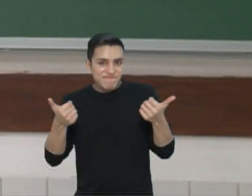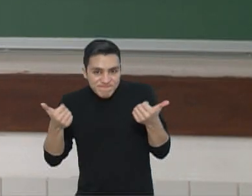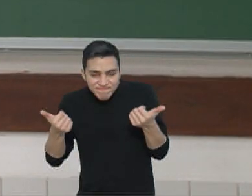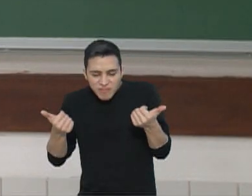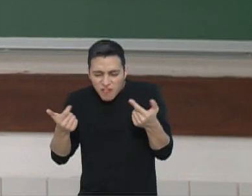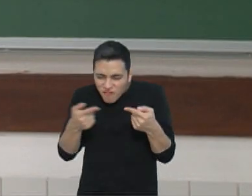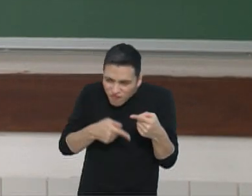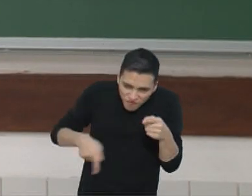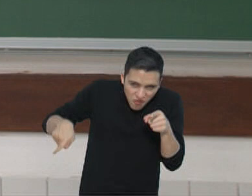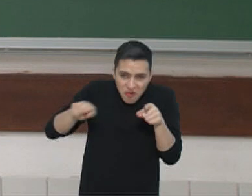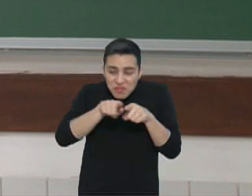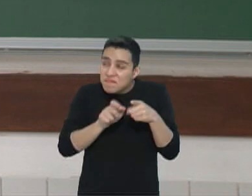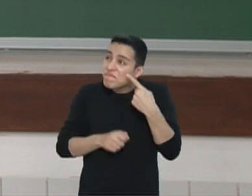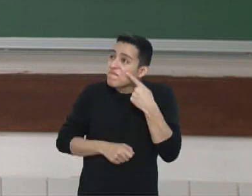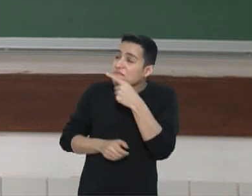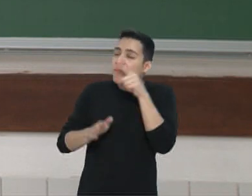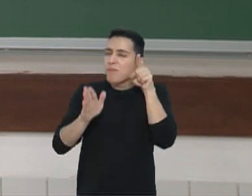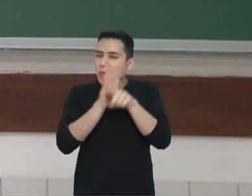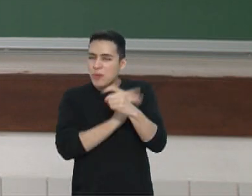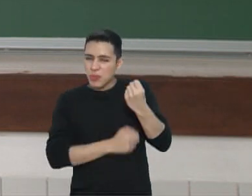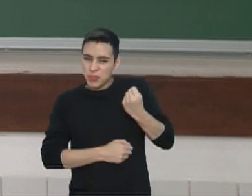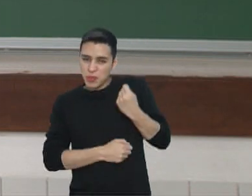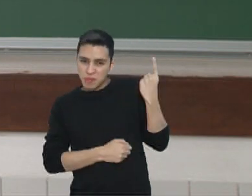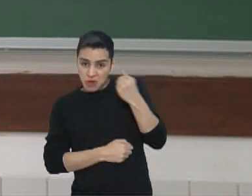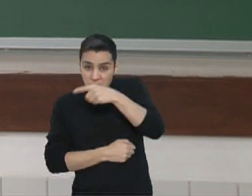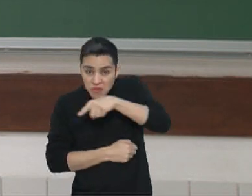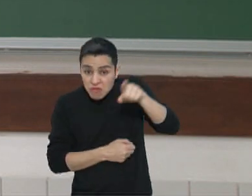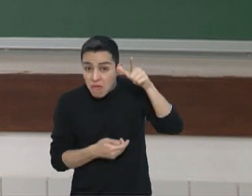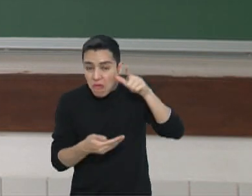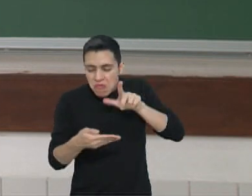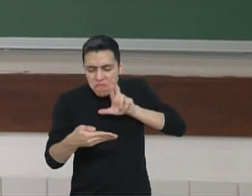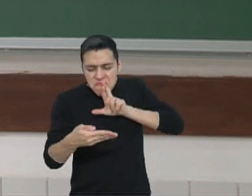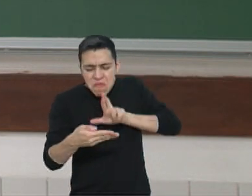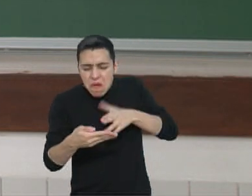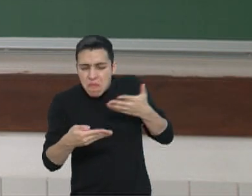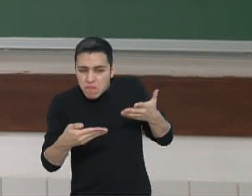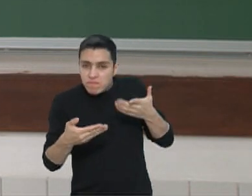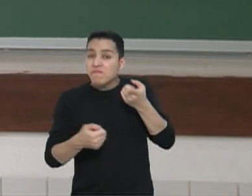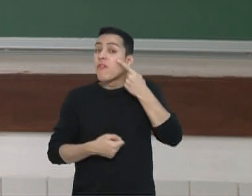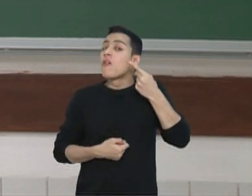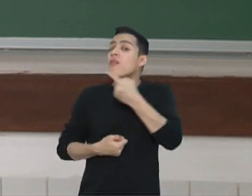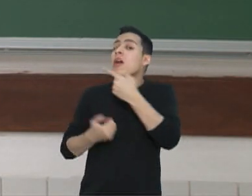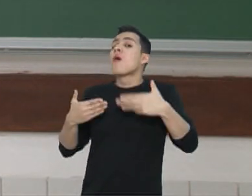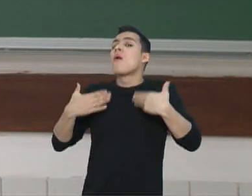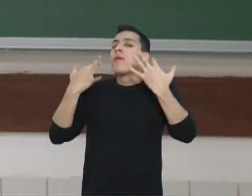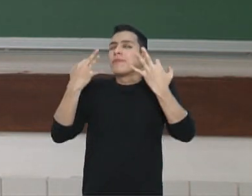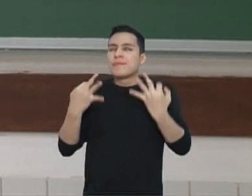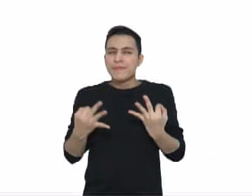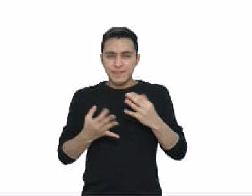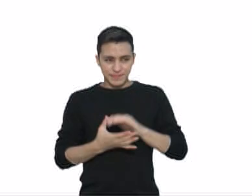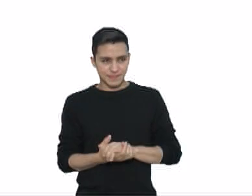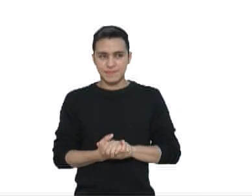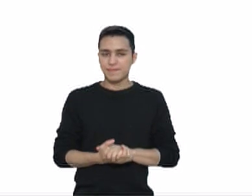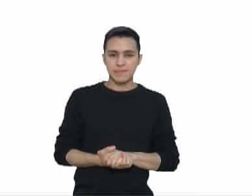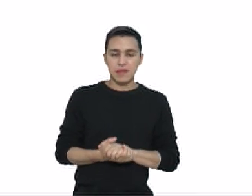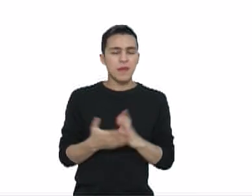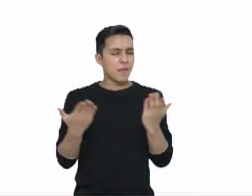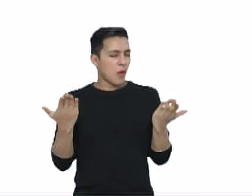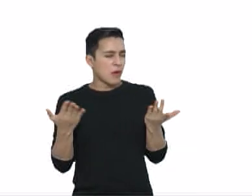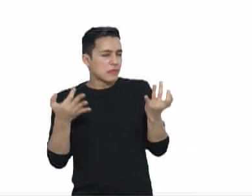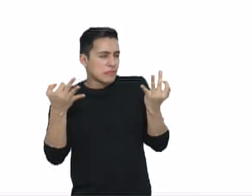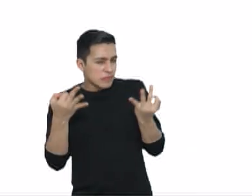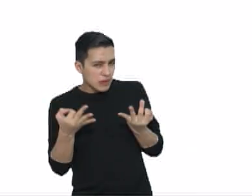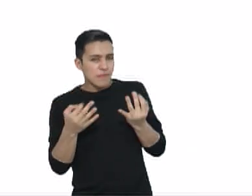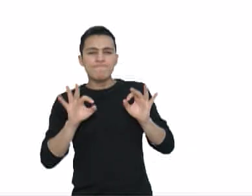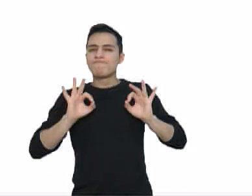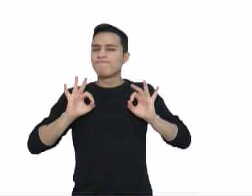Retornando para o nosso quiz de número 1, conseguiram responder? Vamos conferir então? A alternativa correta